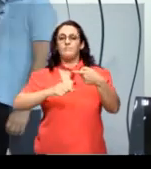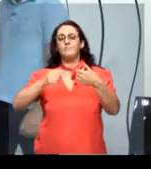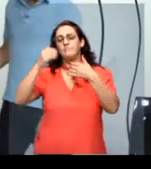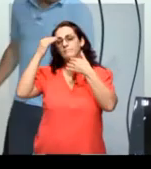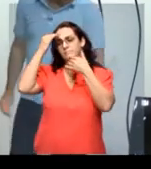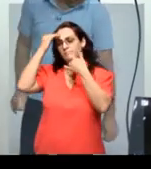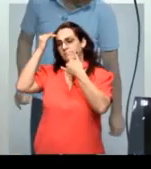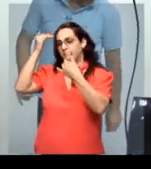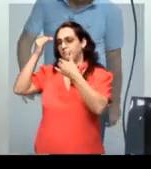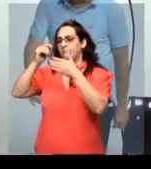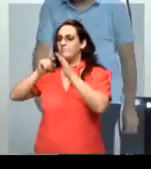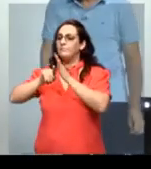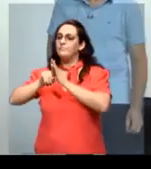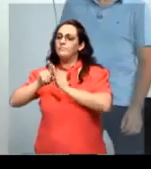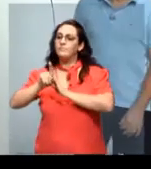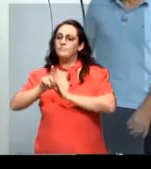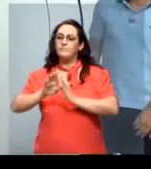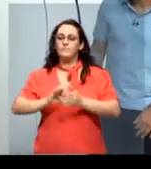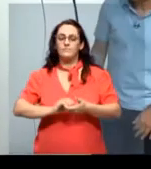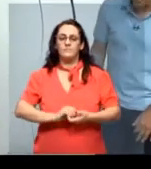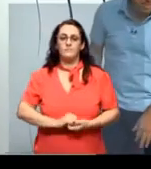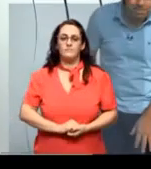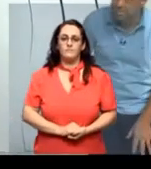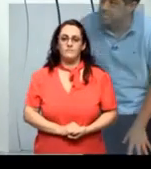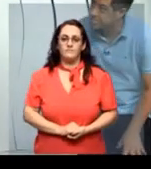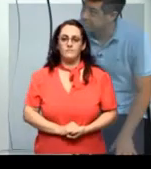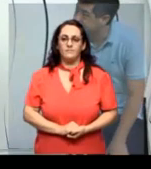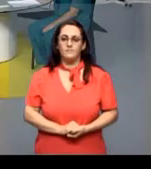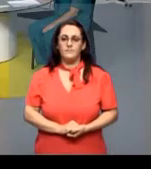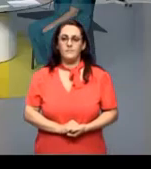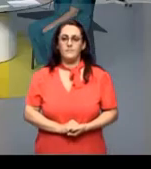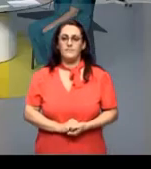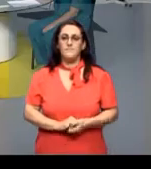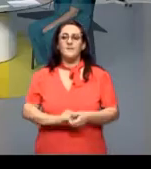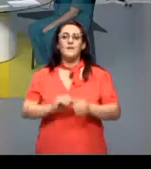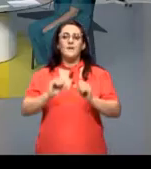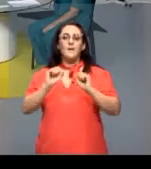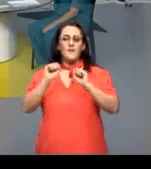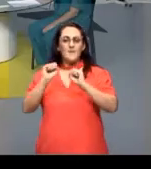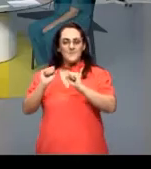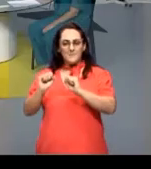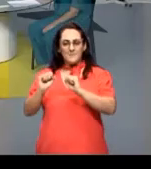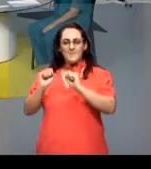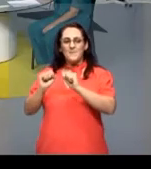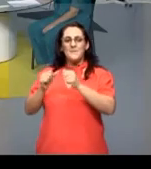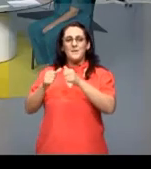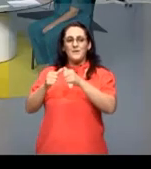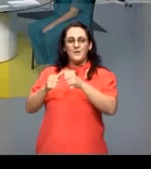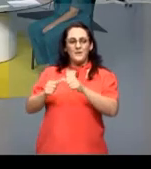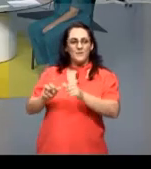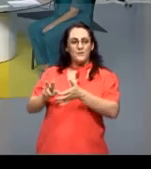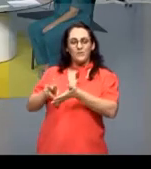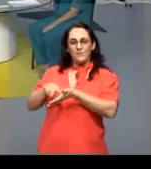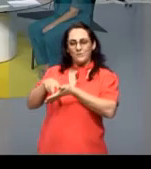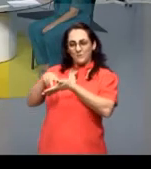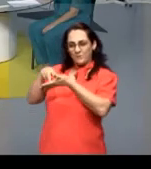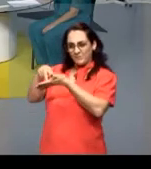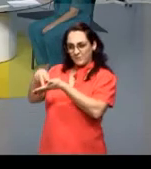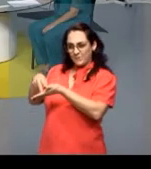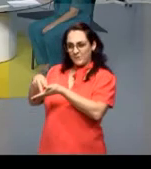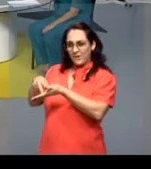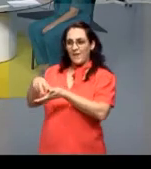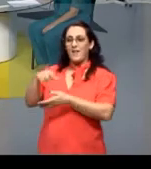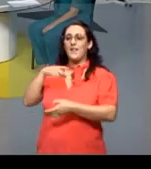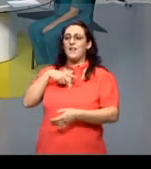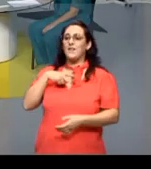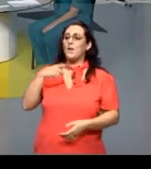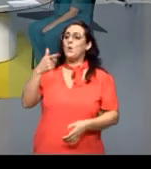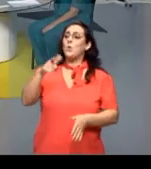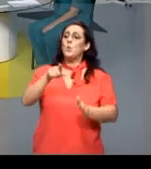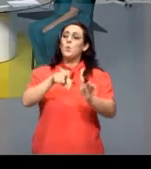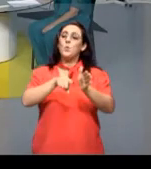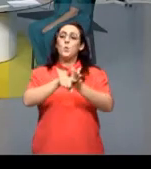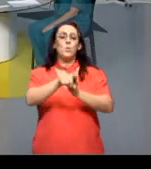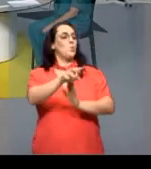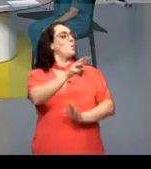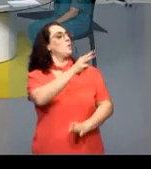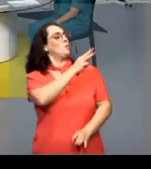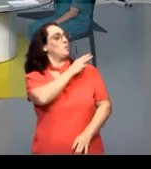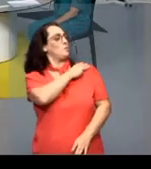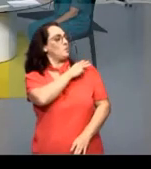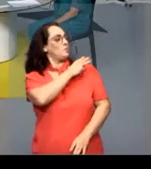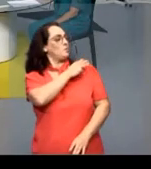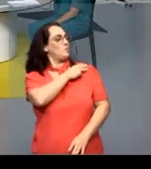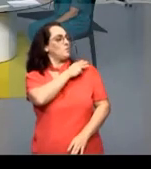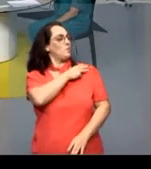pergunta. Ótimo. Mas pode ficar por aqui, professor, opa, que ainda temos mais uma do terceiro então, ano vamos agora. Lá.